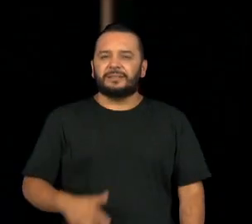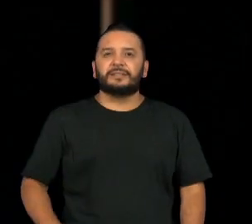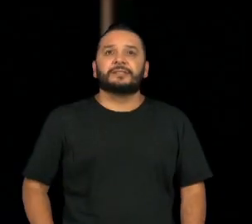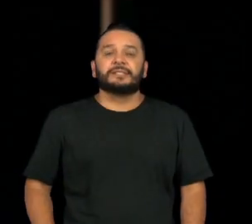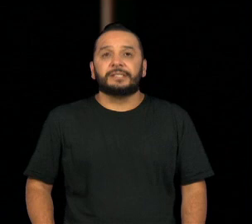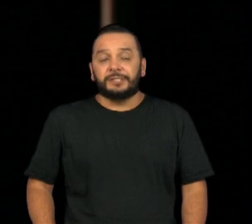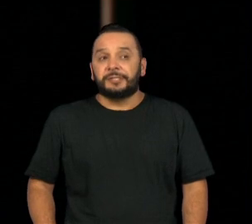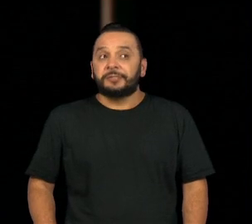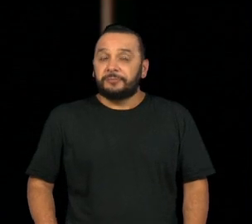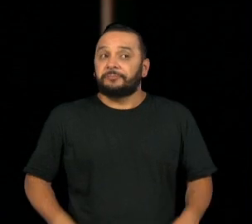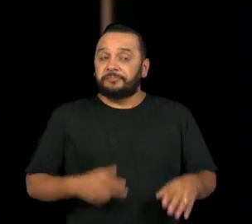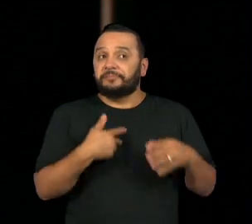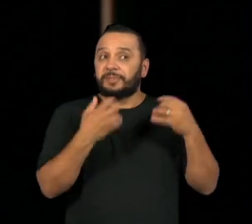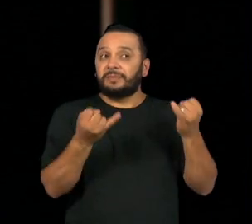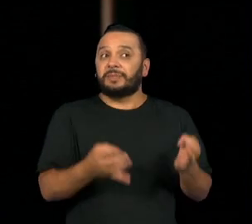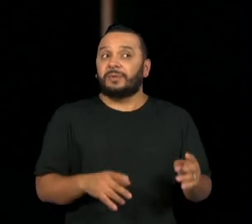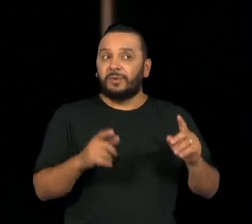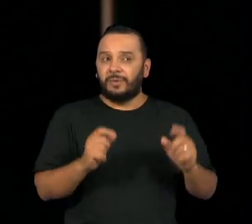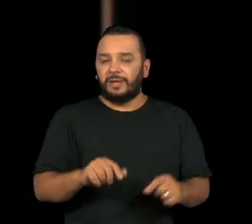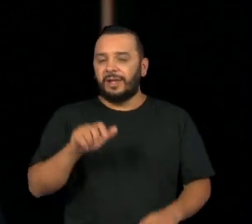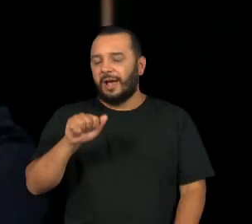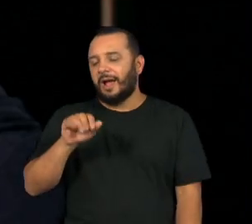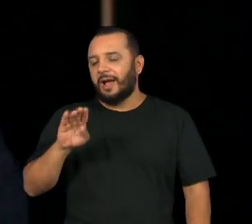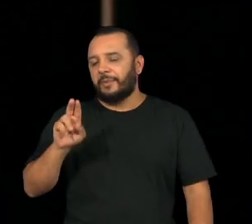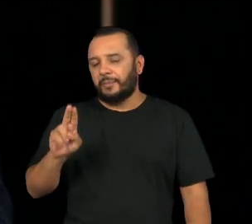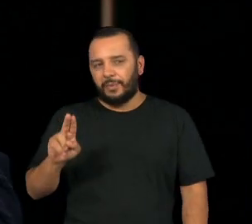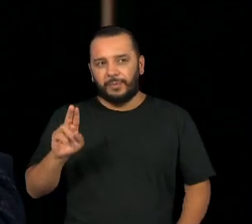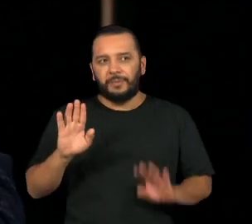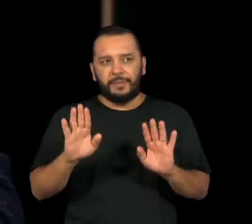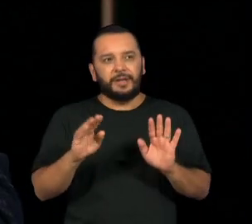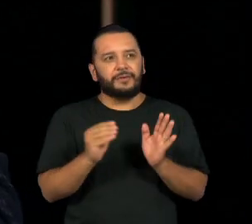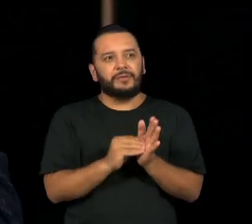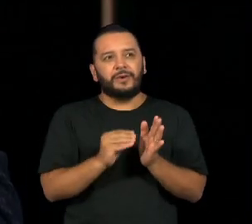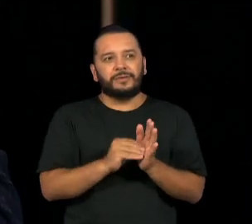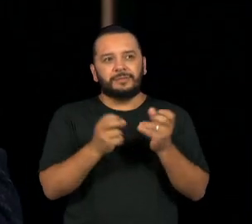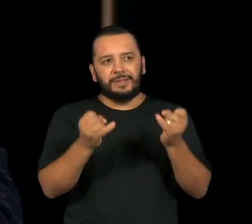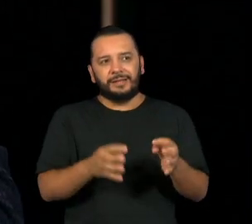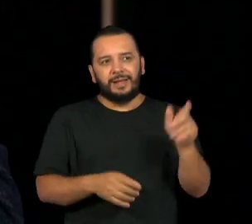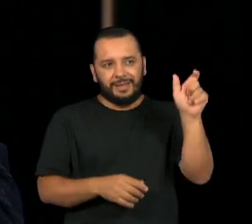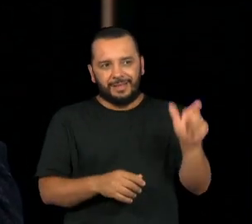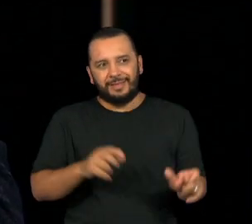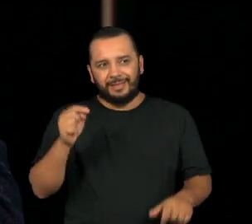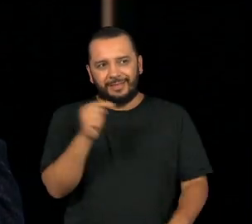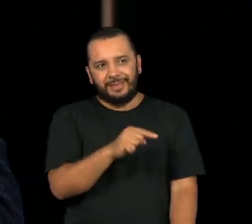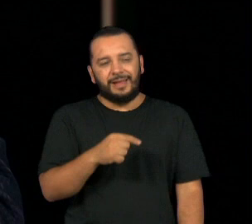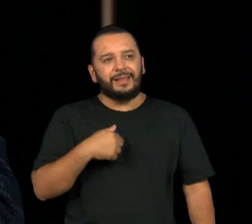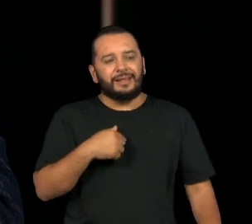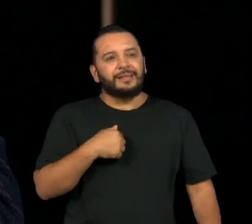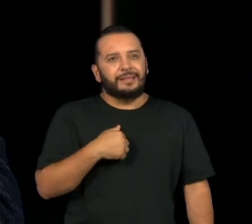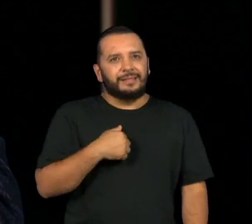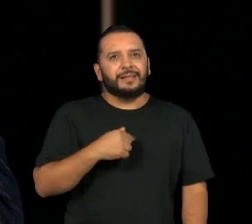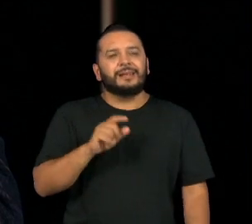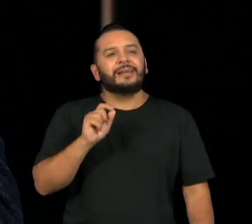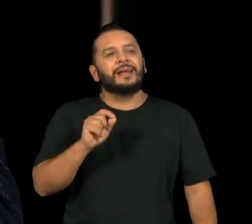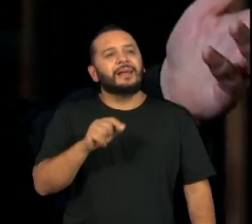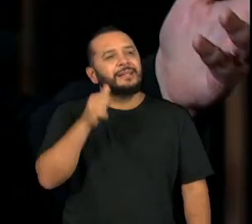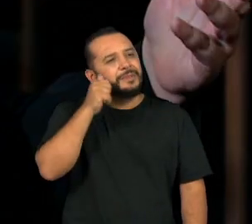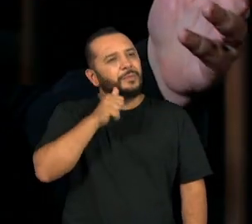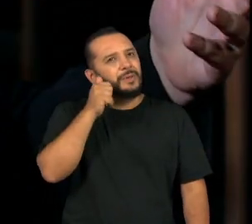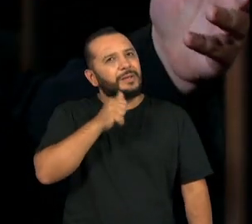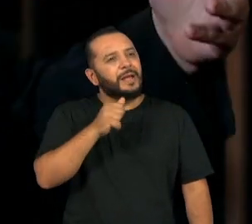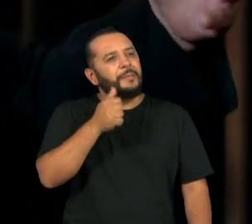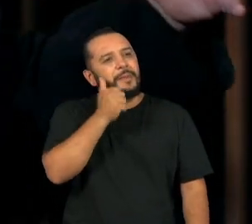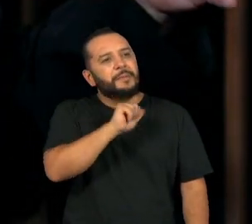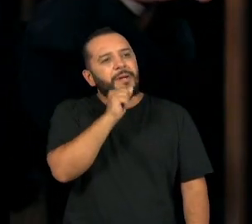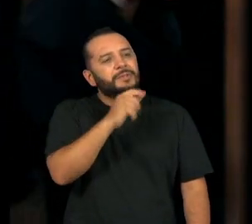A gente falou muito aqui do Abu e não falamos dela. Falamos pouco de Belinha. Quem é essa mulher? A minha